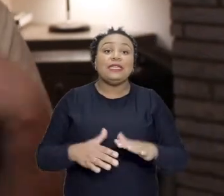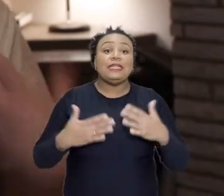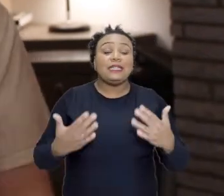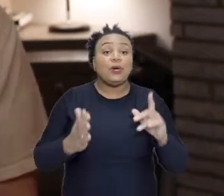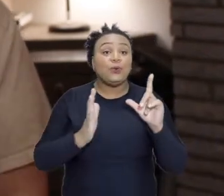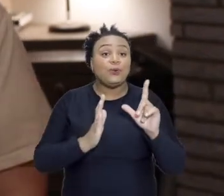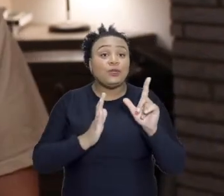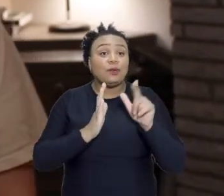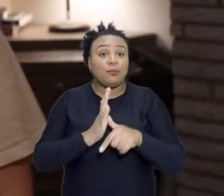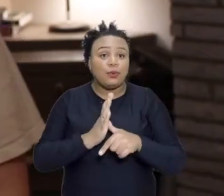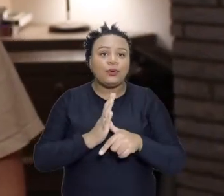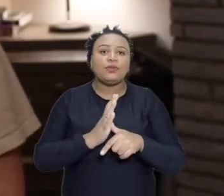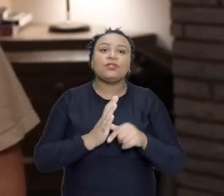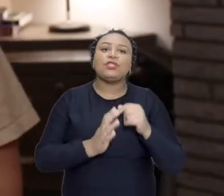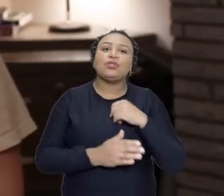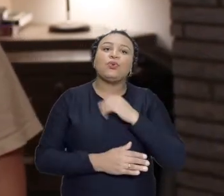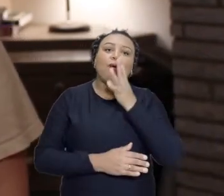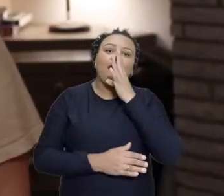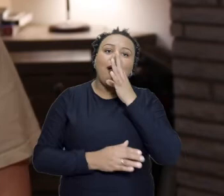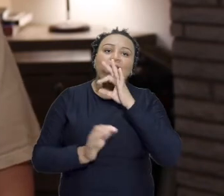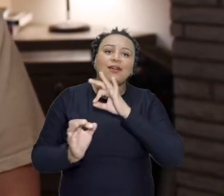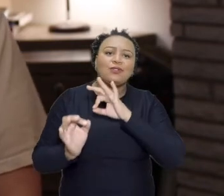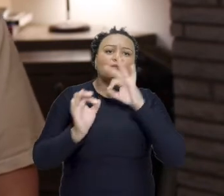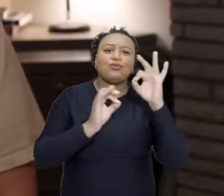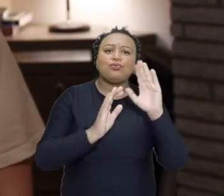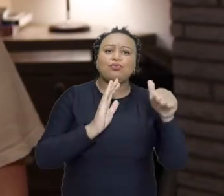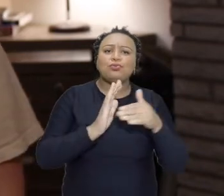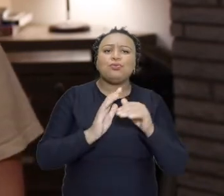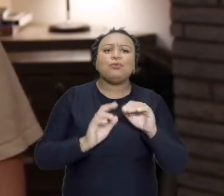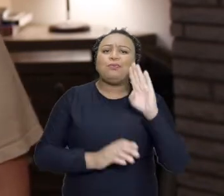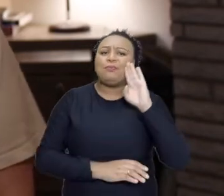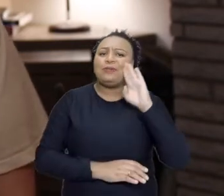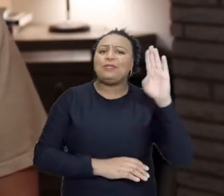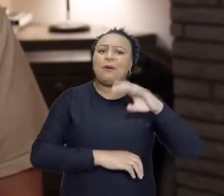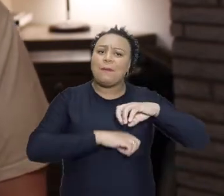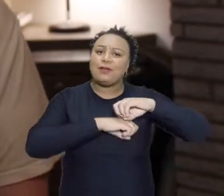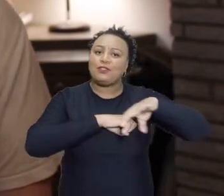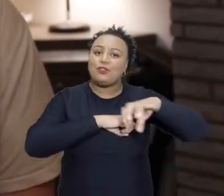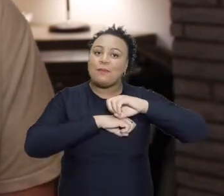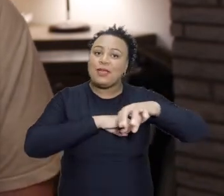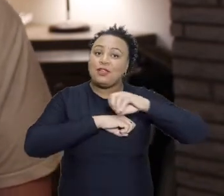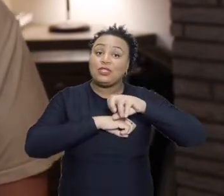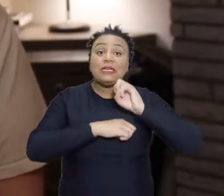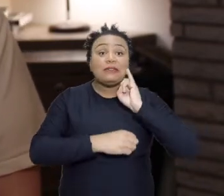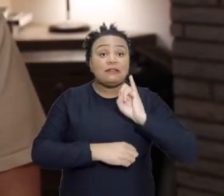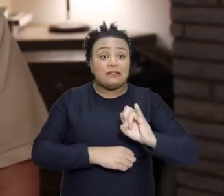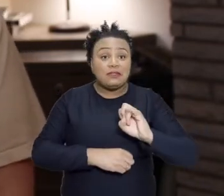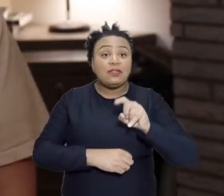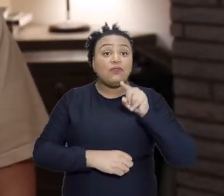viu tudo isso, e principalmente sobre as mídias, se você for